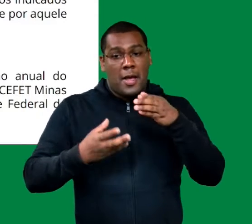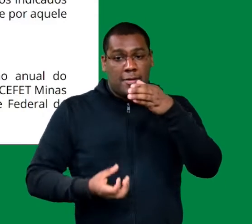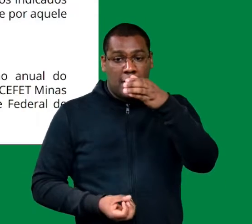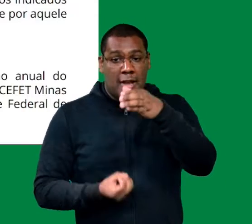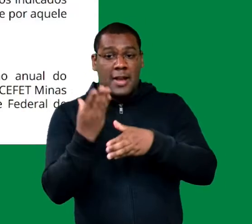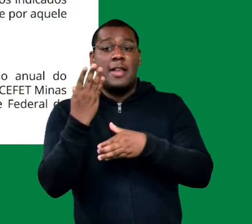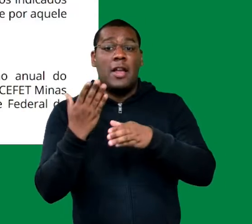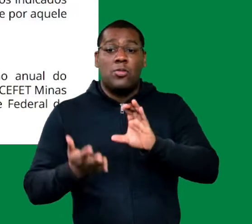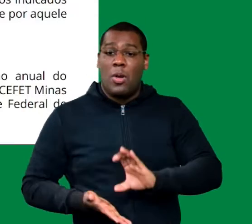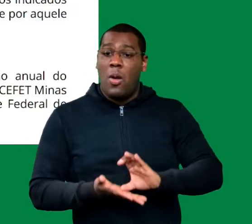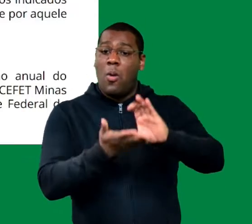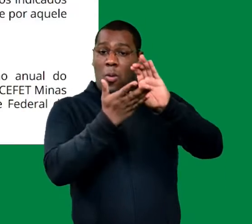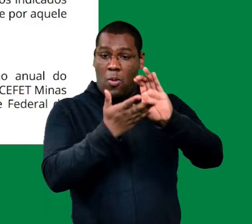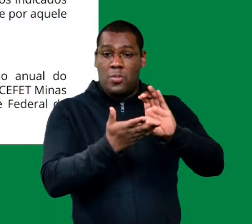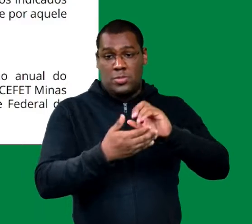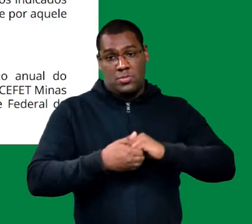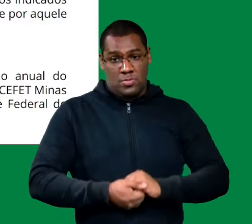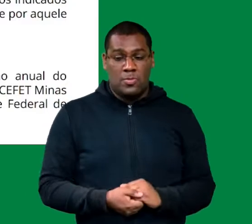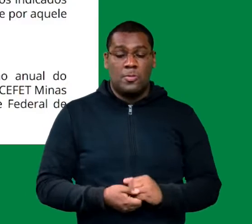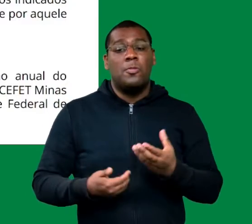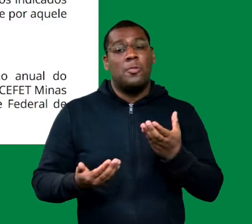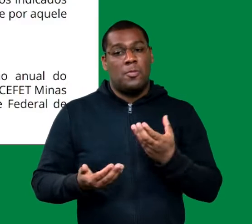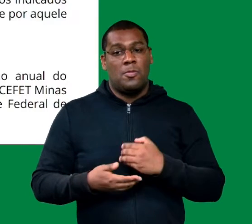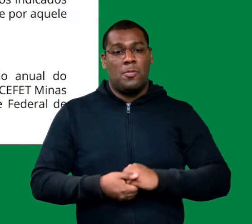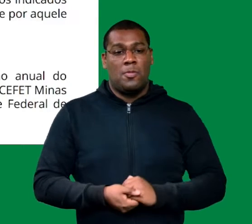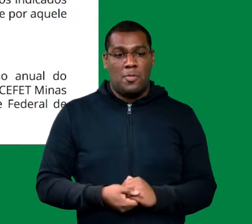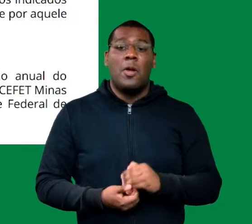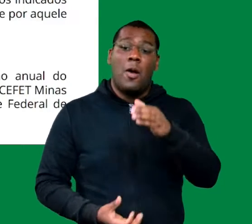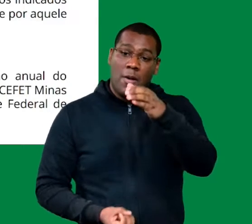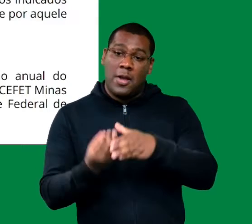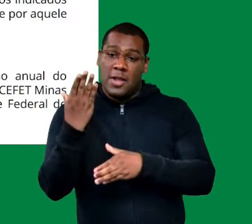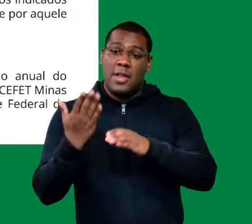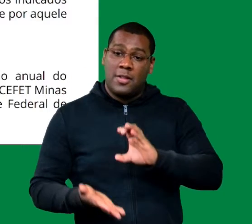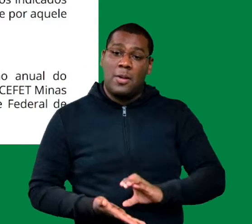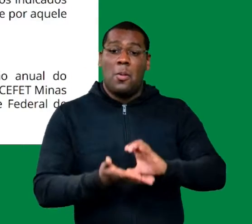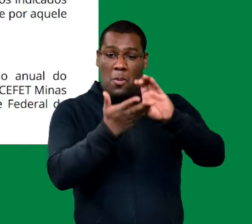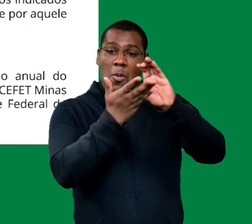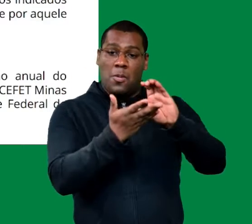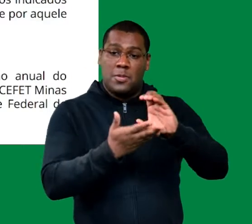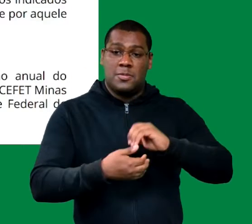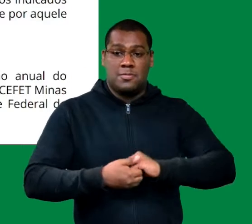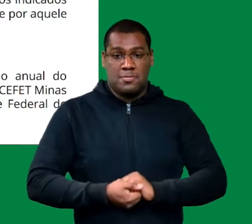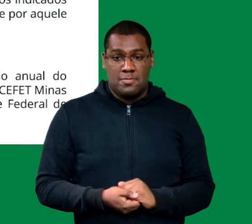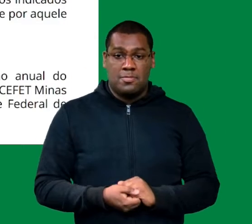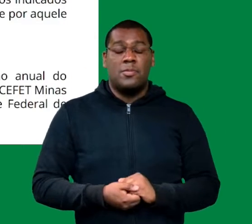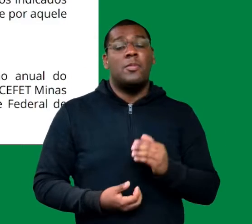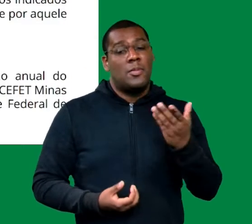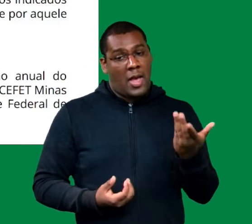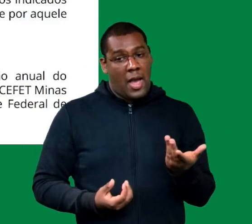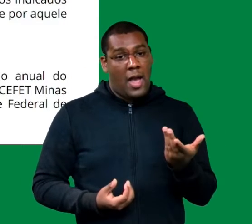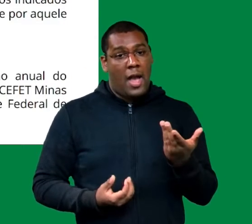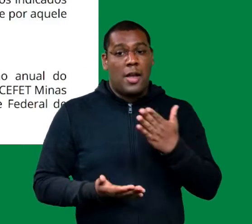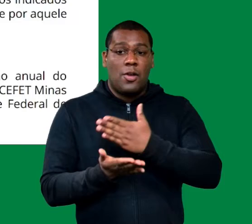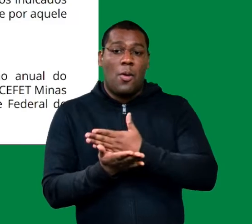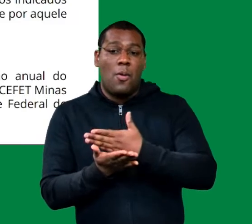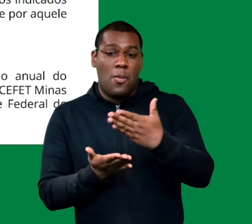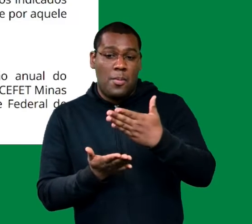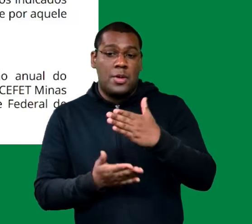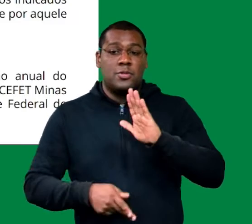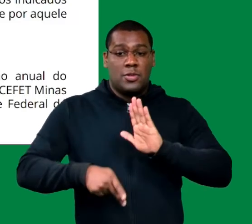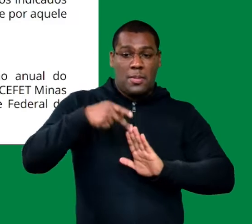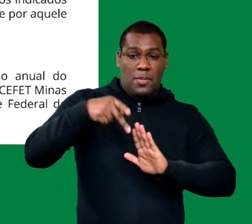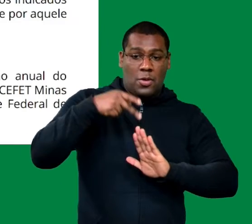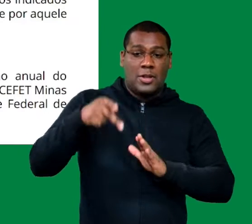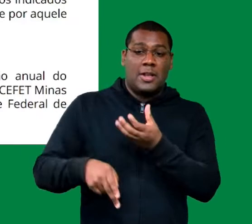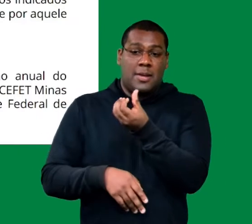paritária, E essa comissão paritária foi criada e que instituiu aí essa portaria 646 lá em